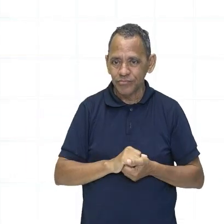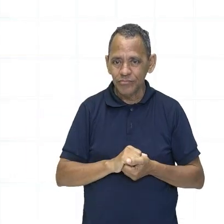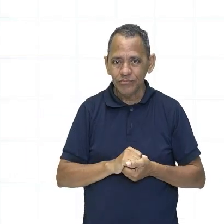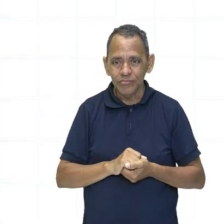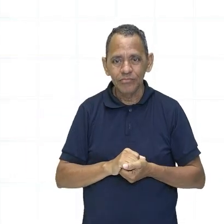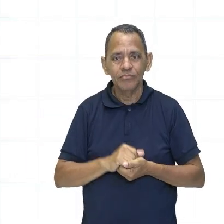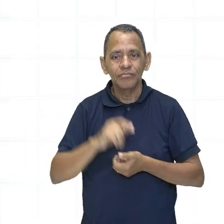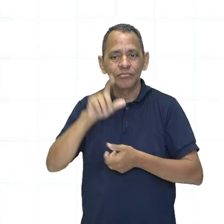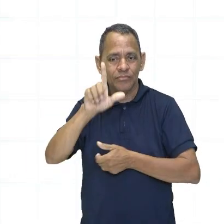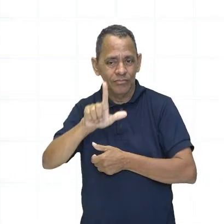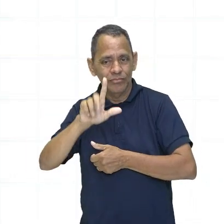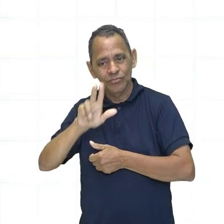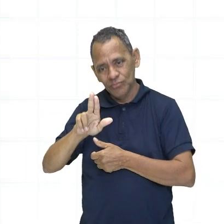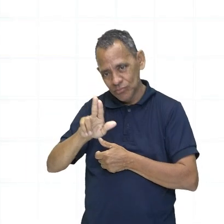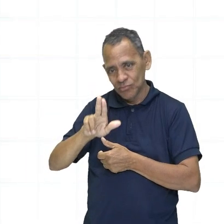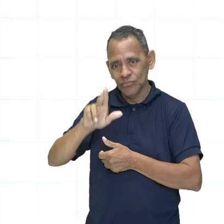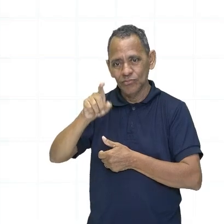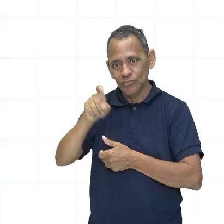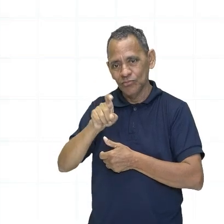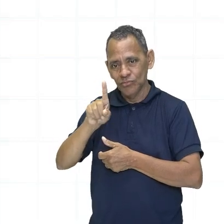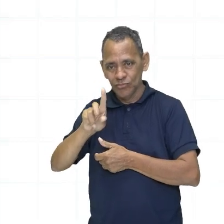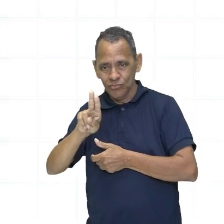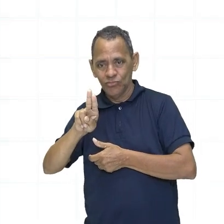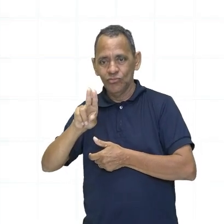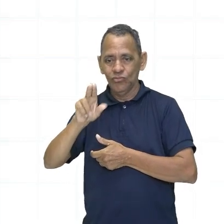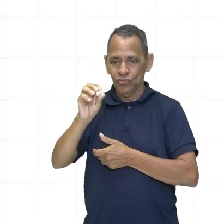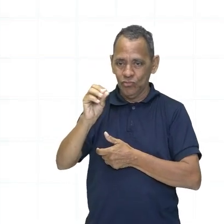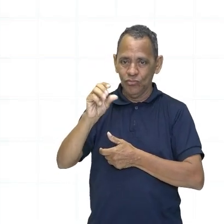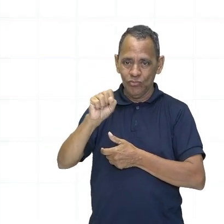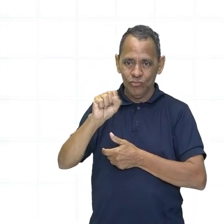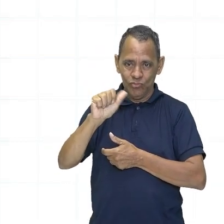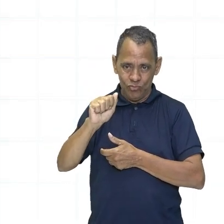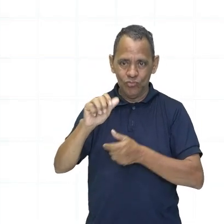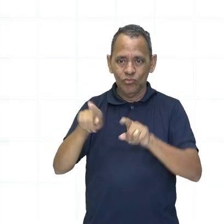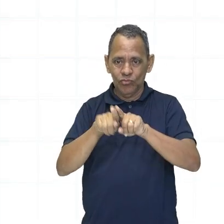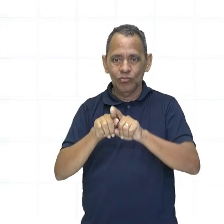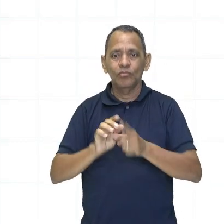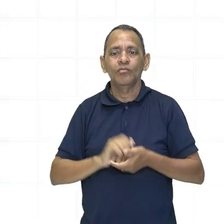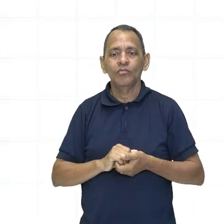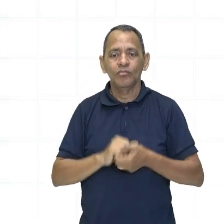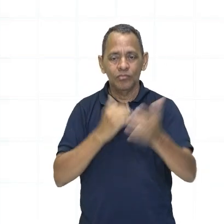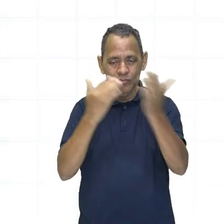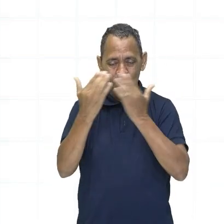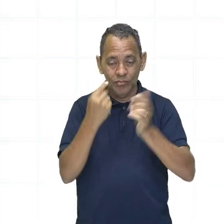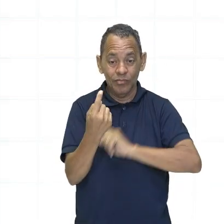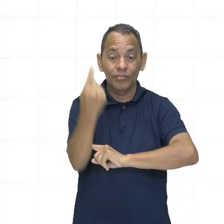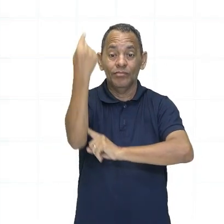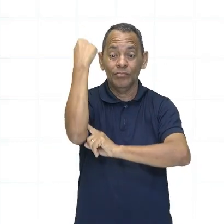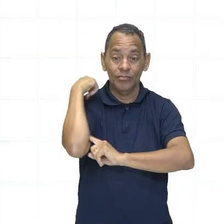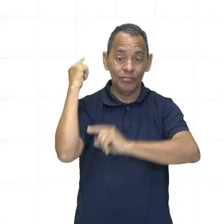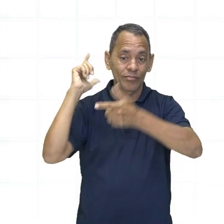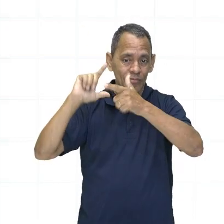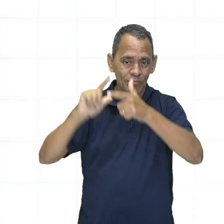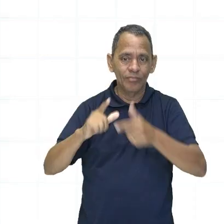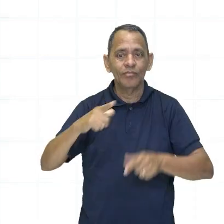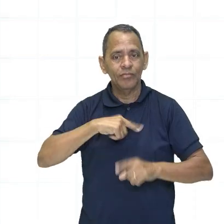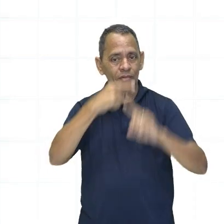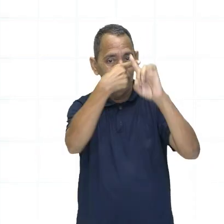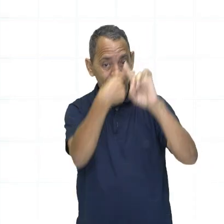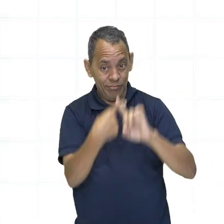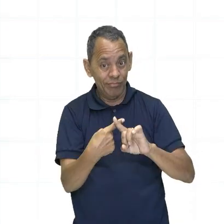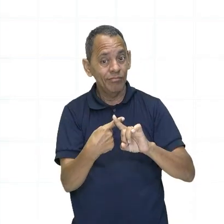assim, uma descaracterização, né, daquelas tradições. E existe também uma competição,